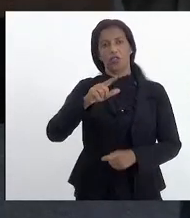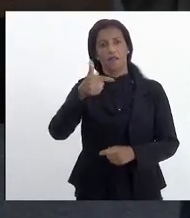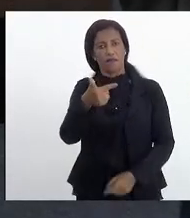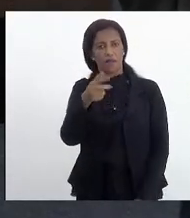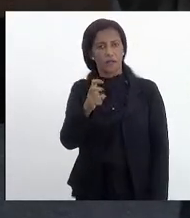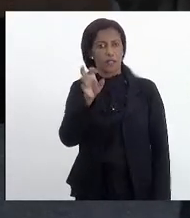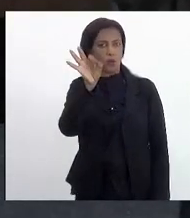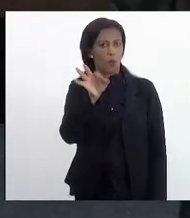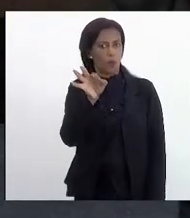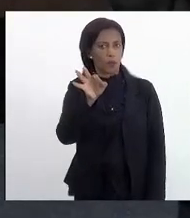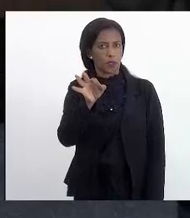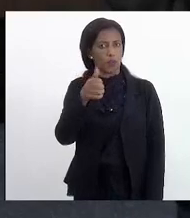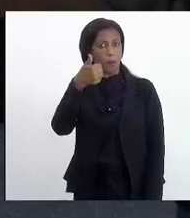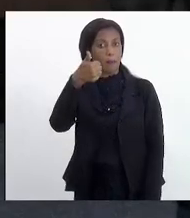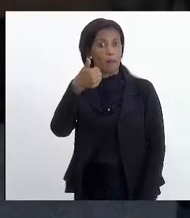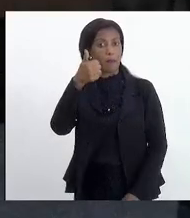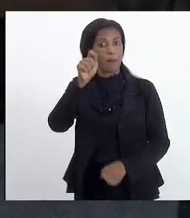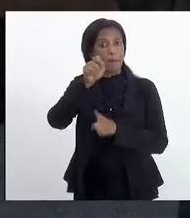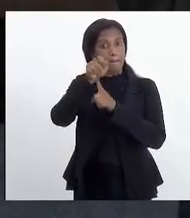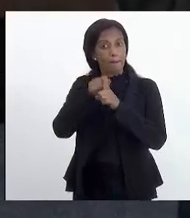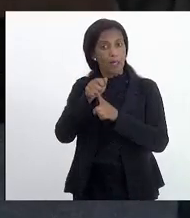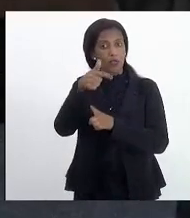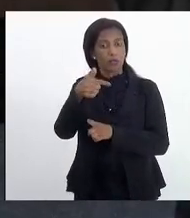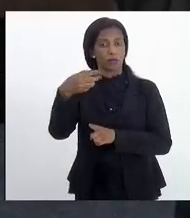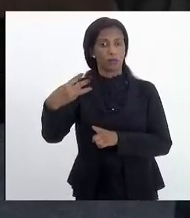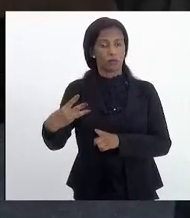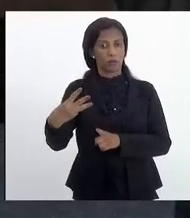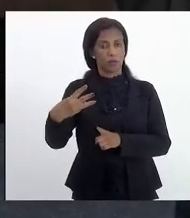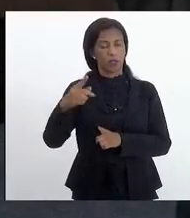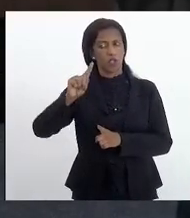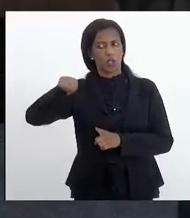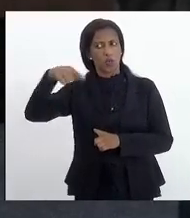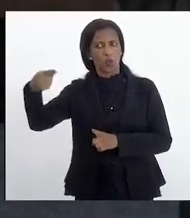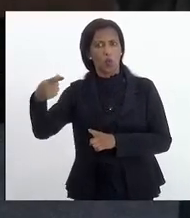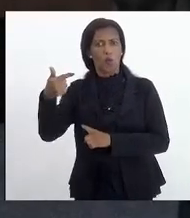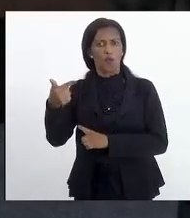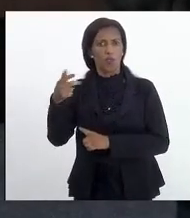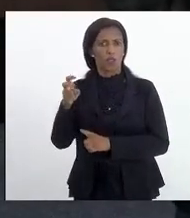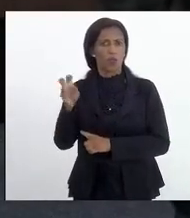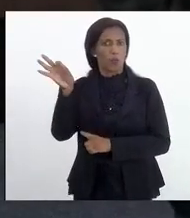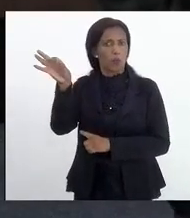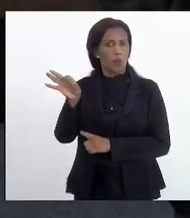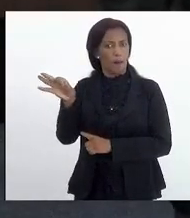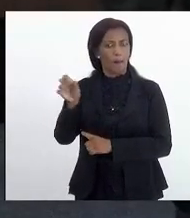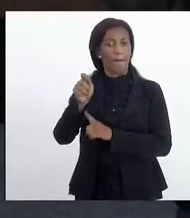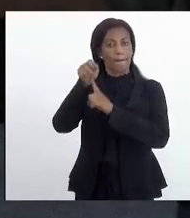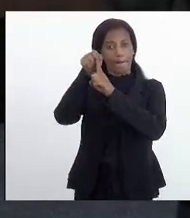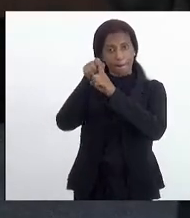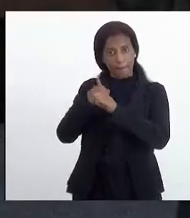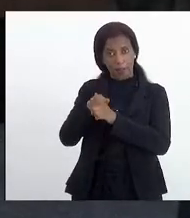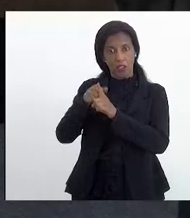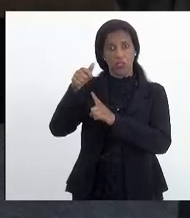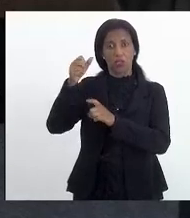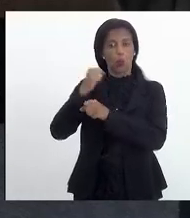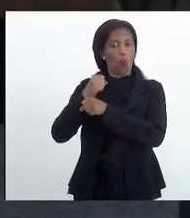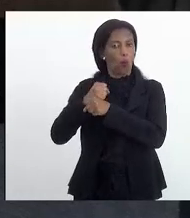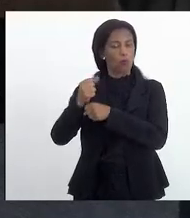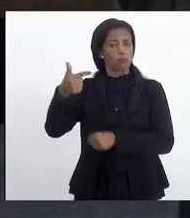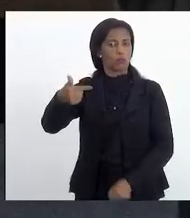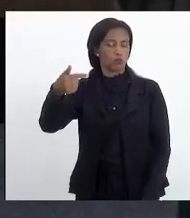25% no primeiro mês de 23, os outros 25% no primeiro mês de